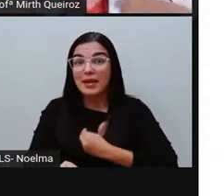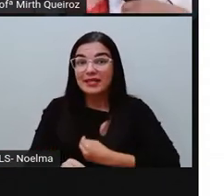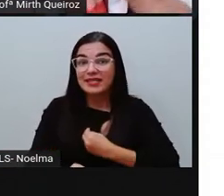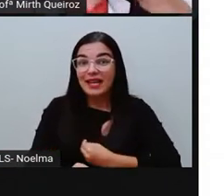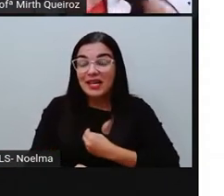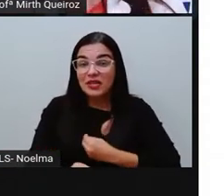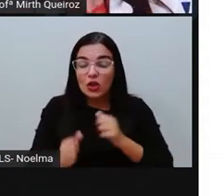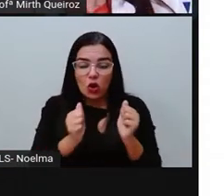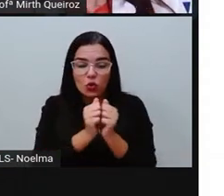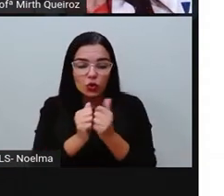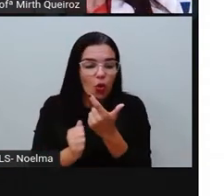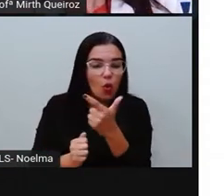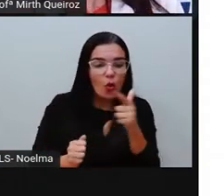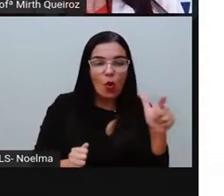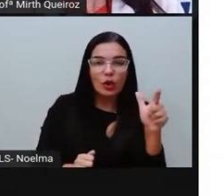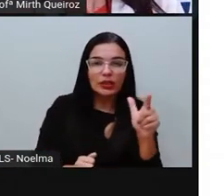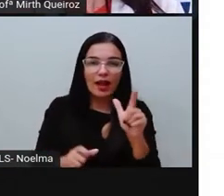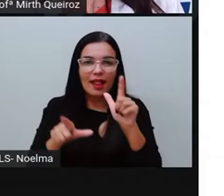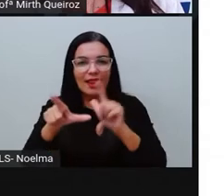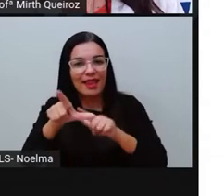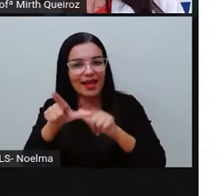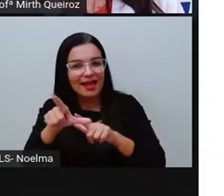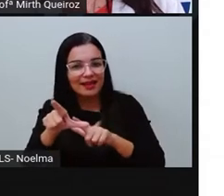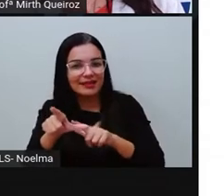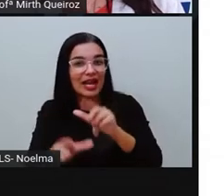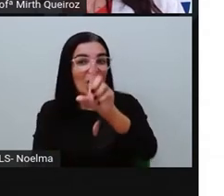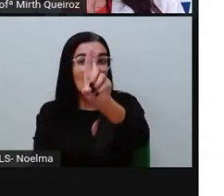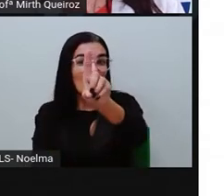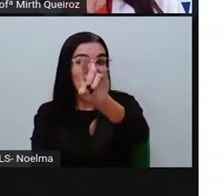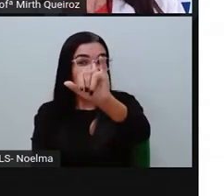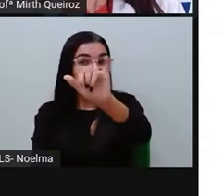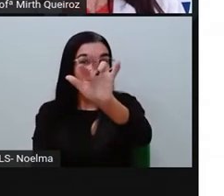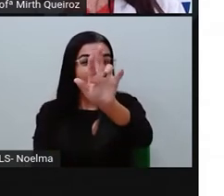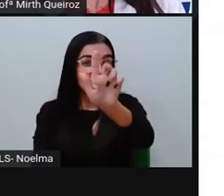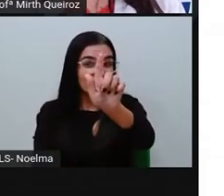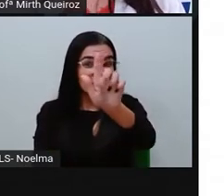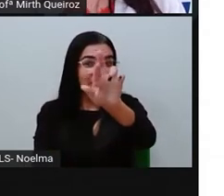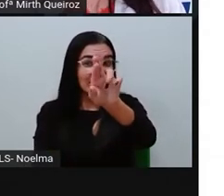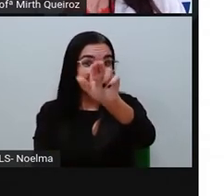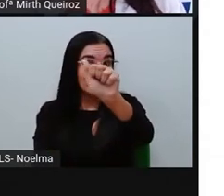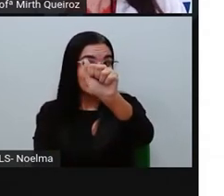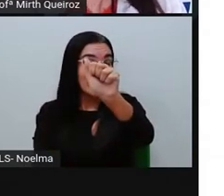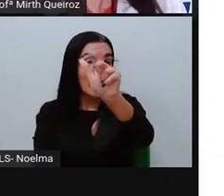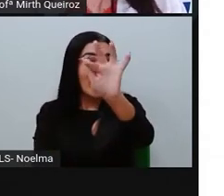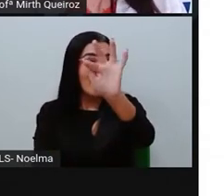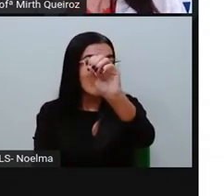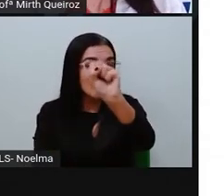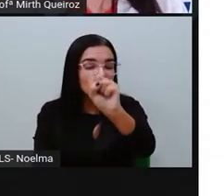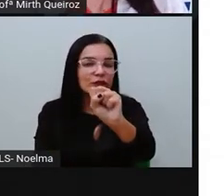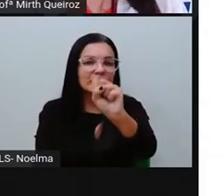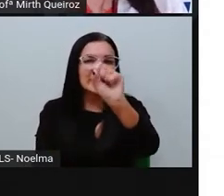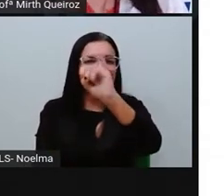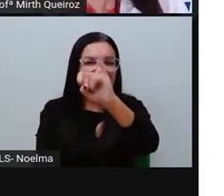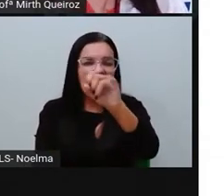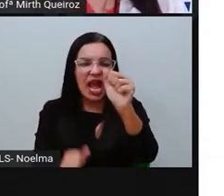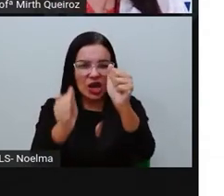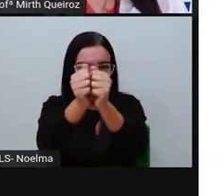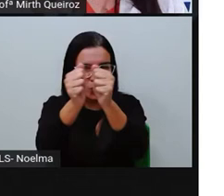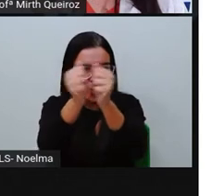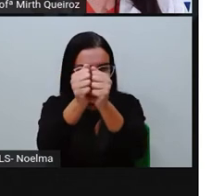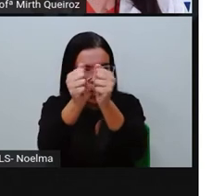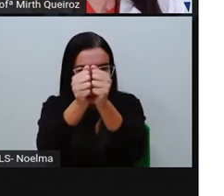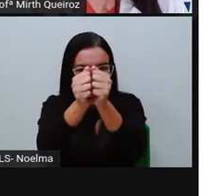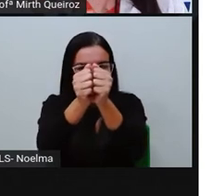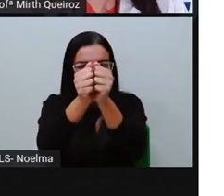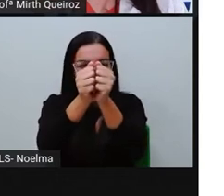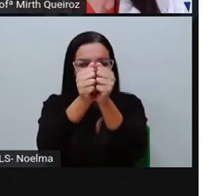a letra H, aquela letra coitadinha, que não tem som, quando está com o dígrafo, né, como dígrafo, ou